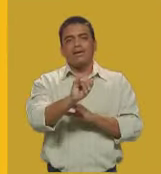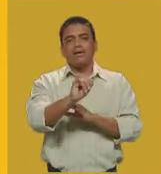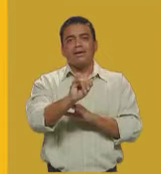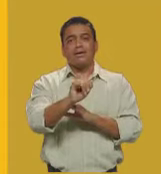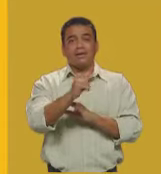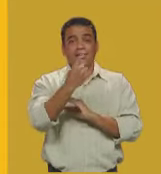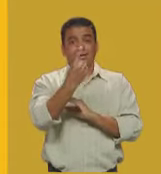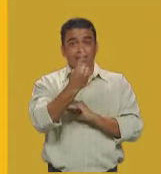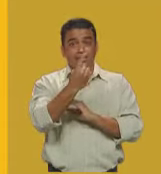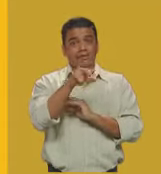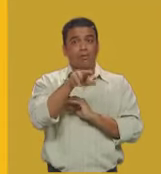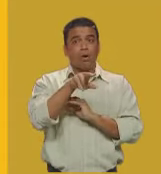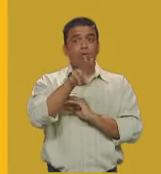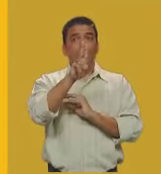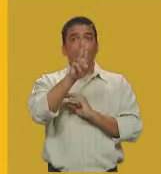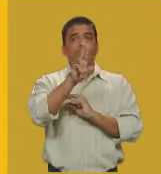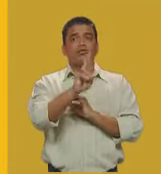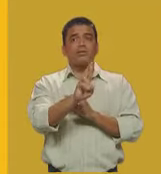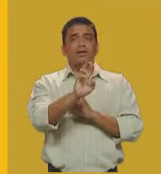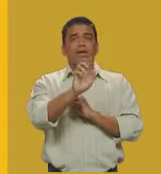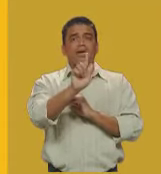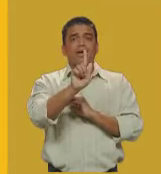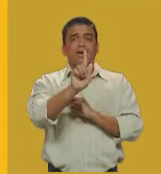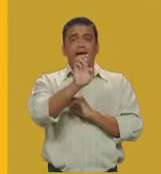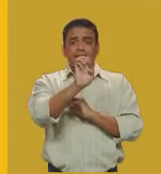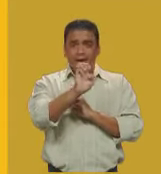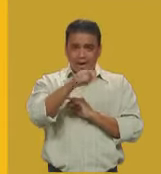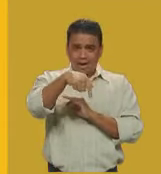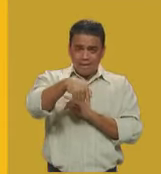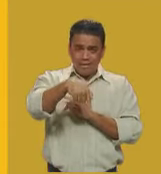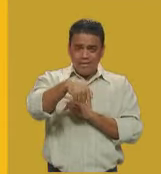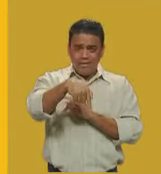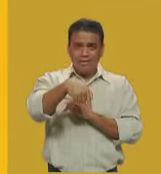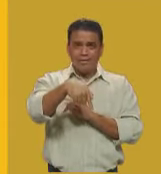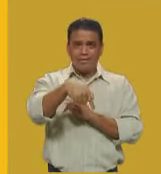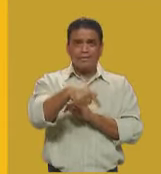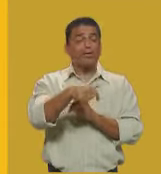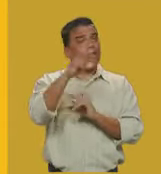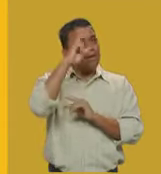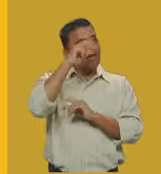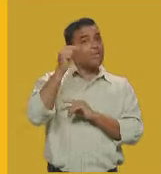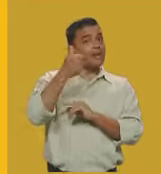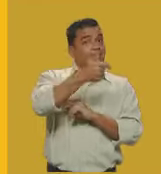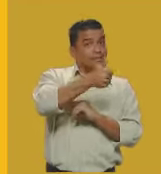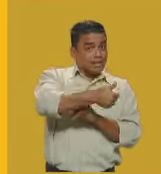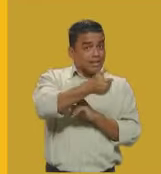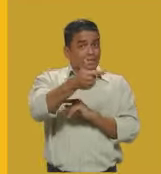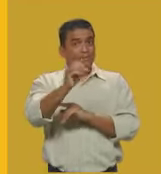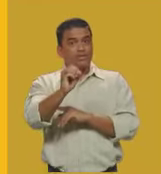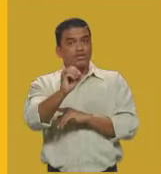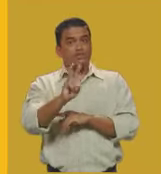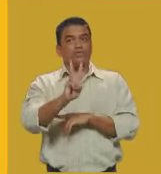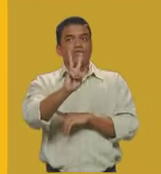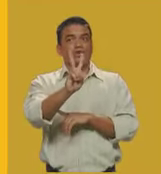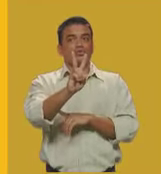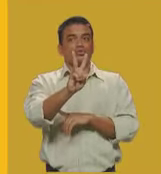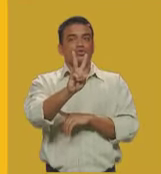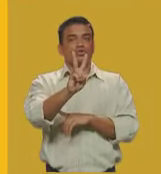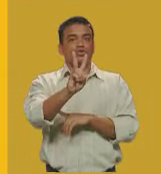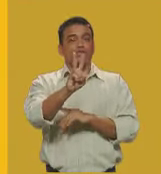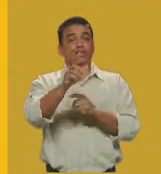sobre REC. Então, nesse caso, U, só para a gente voltar lá, ó, é 120 volts, tá? Tá aqui. 120